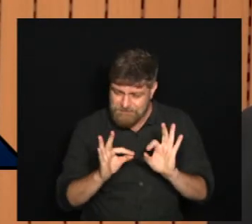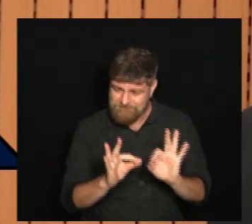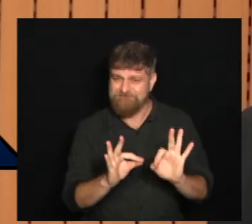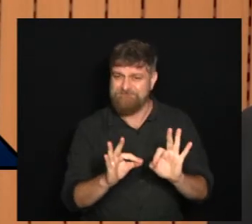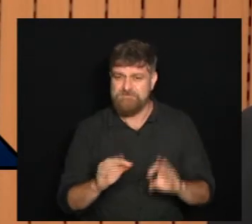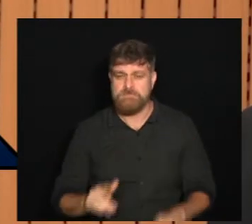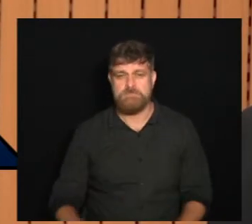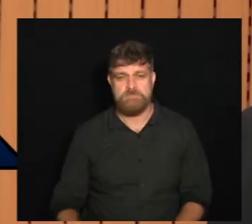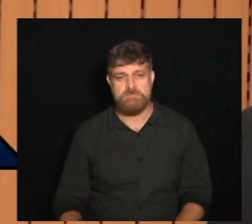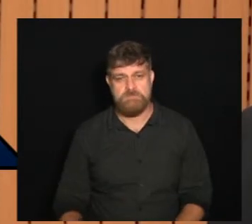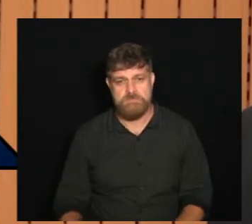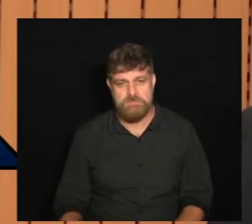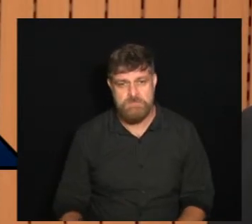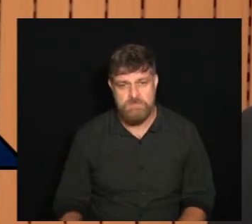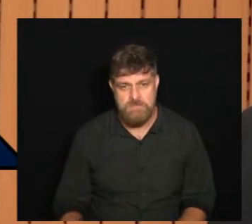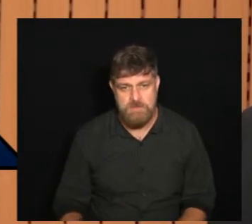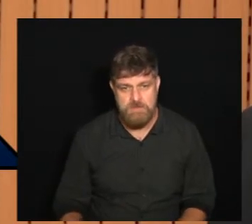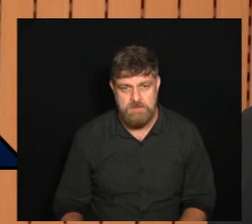das